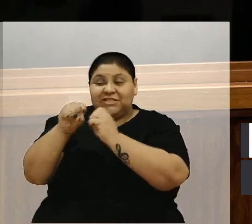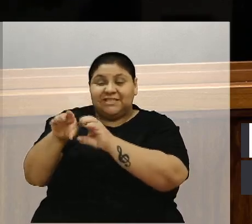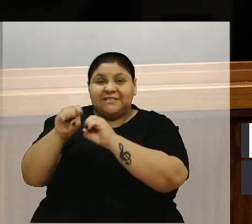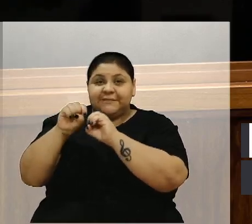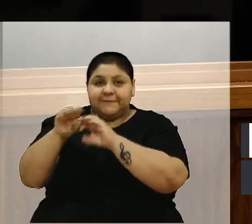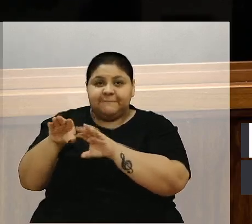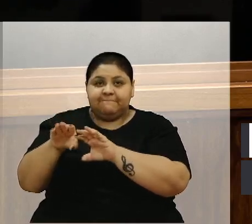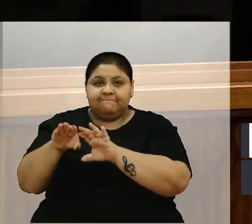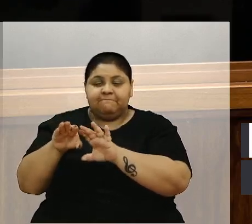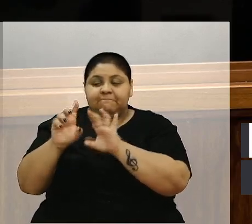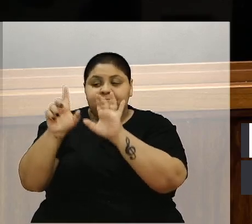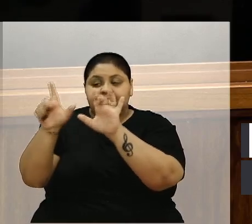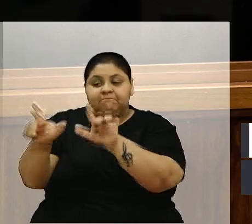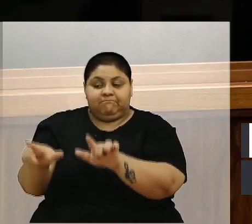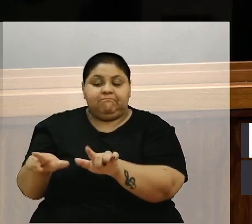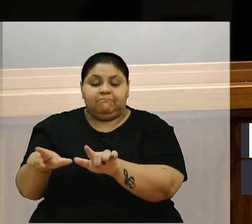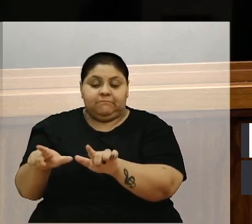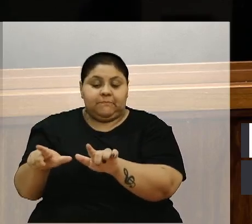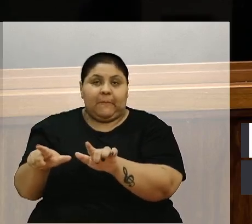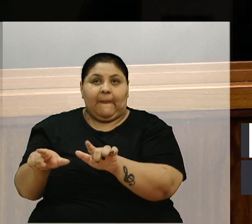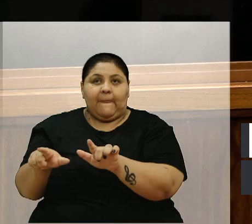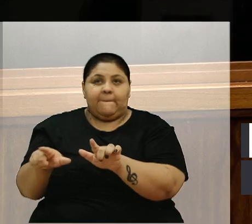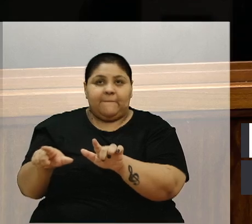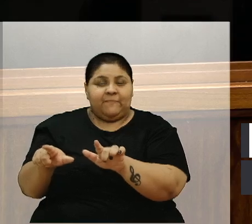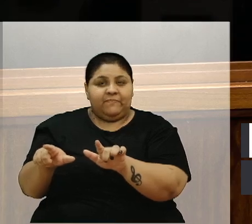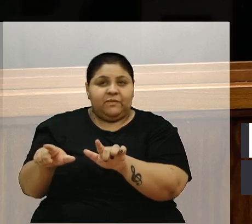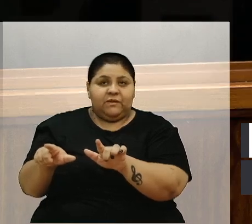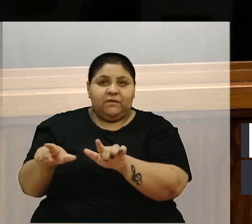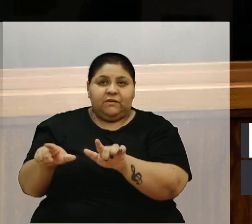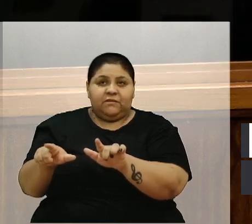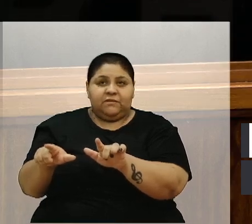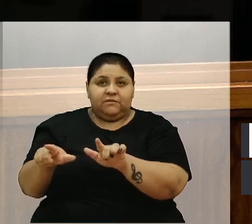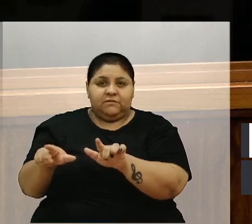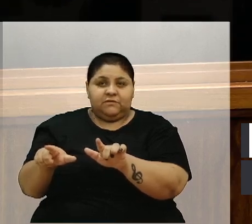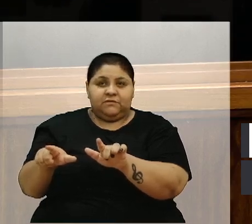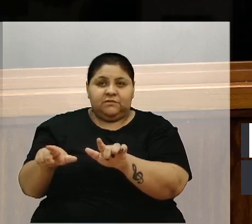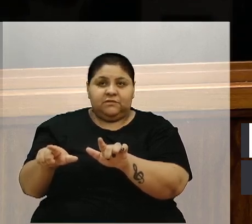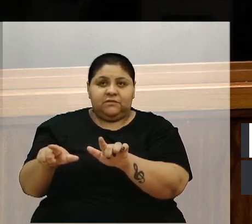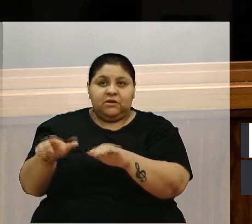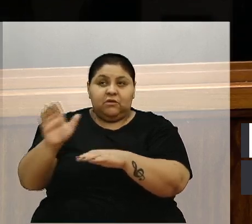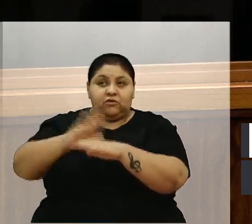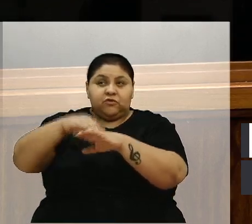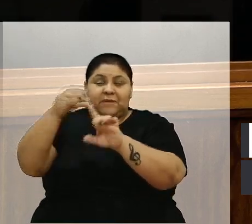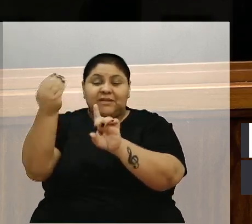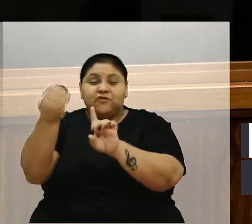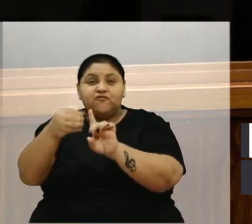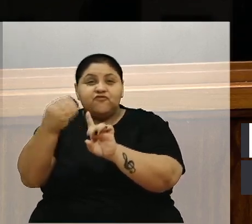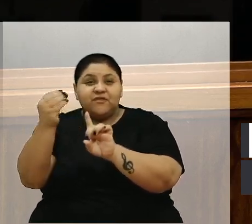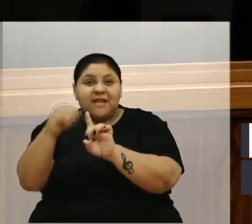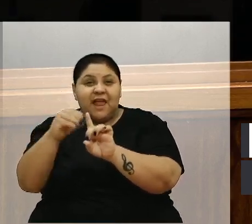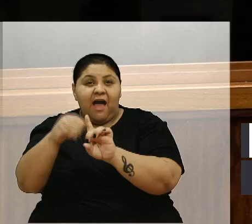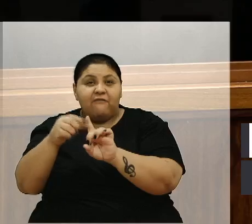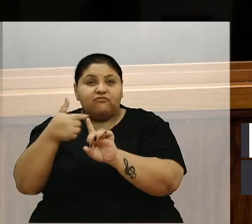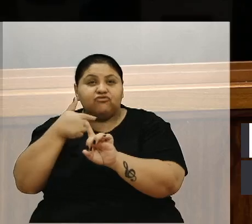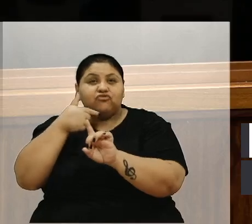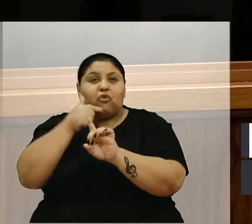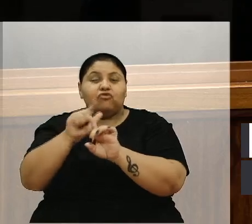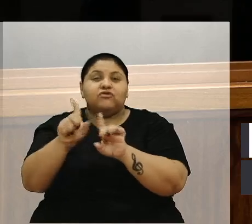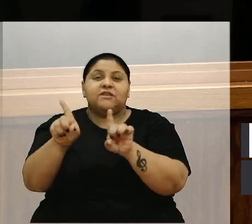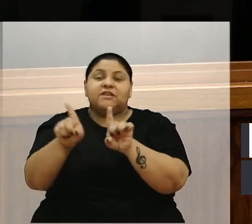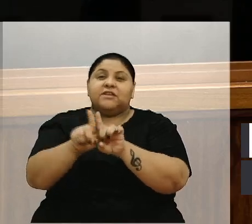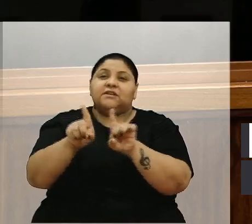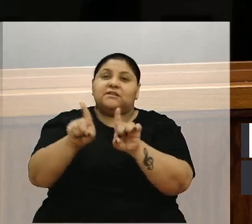em um local onde a classe seja boa, onde o quadro seja